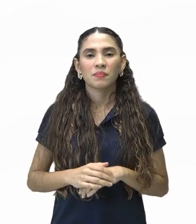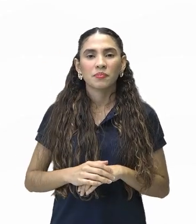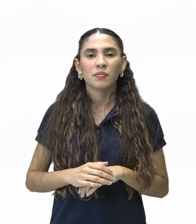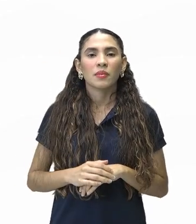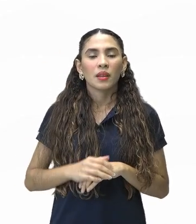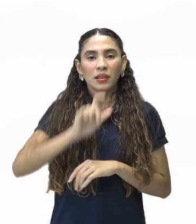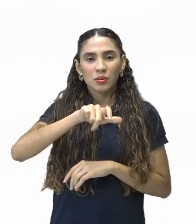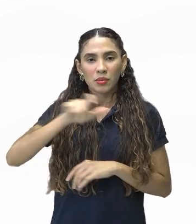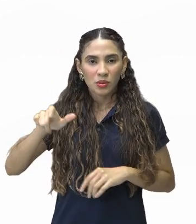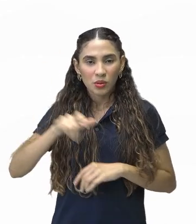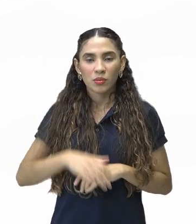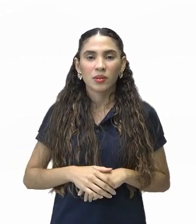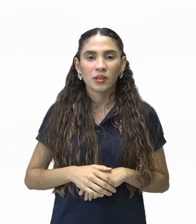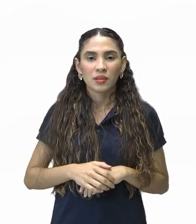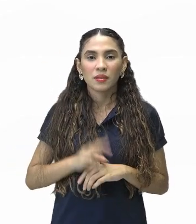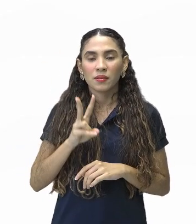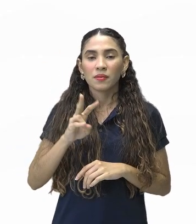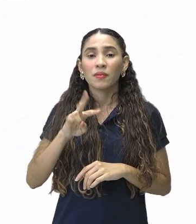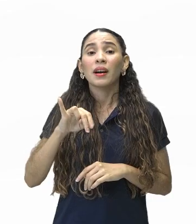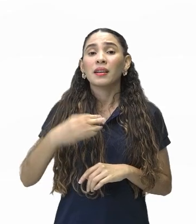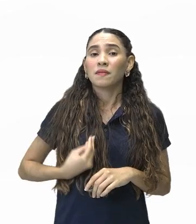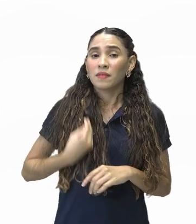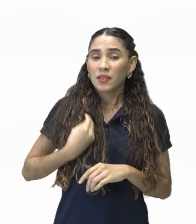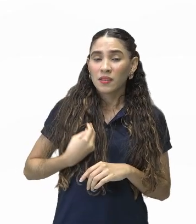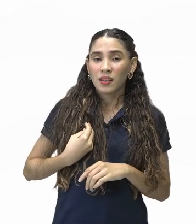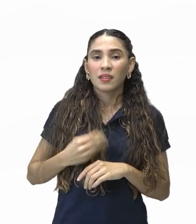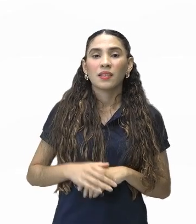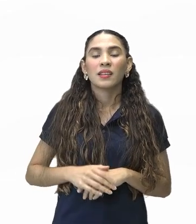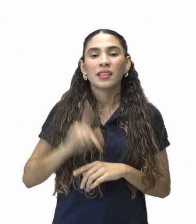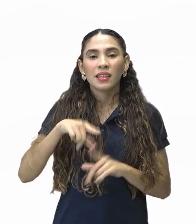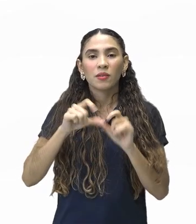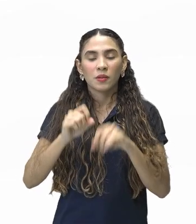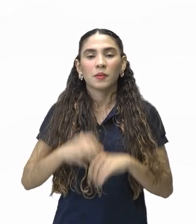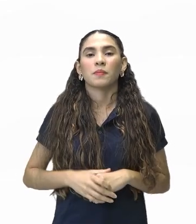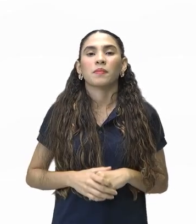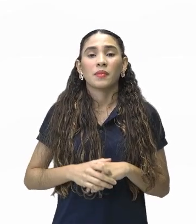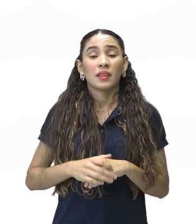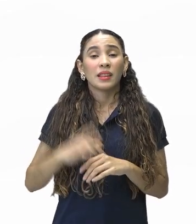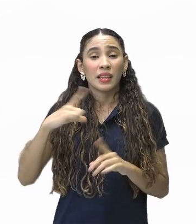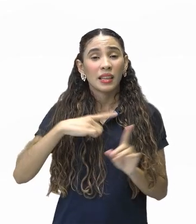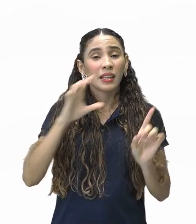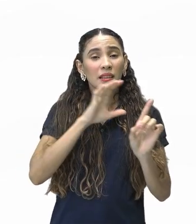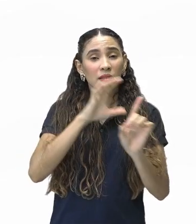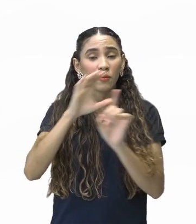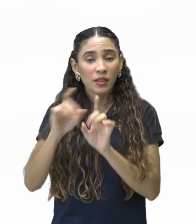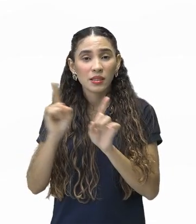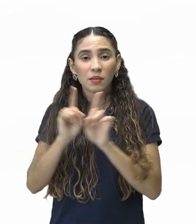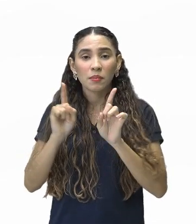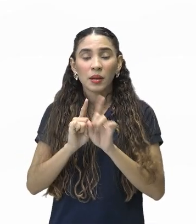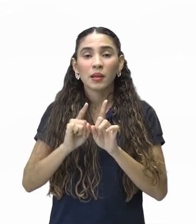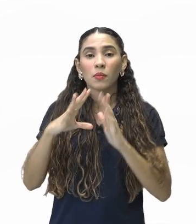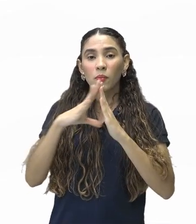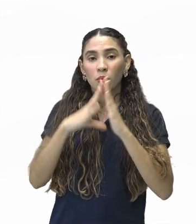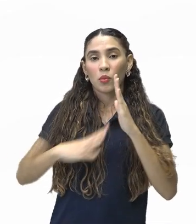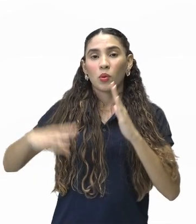as pessoas que vivem nessa região e que são impactadas por este